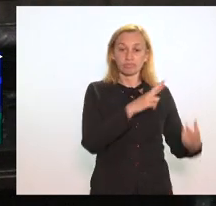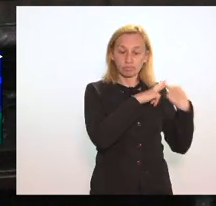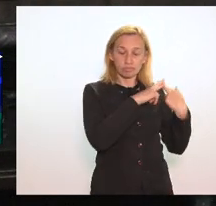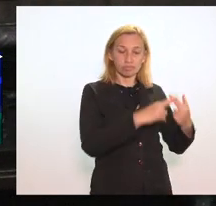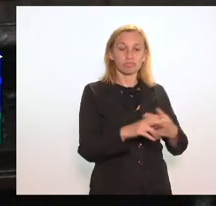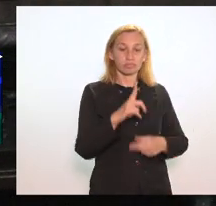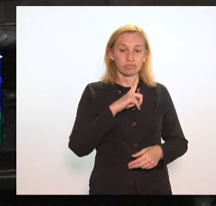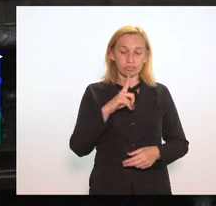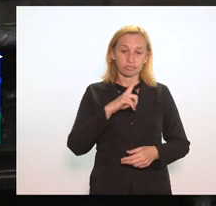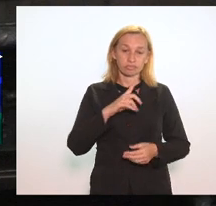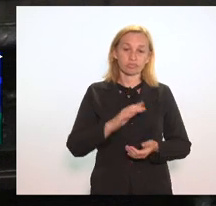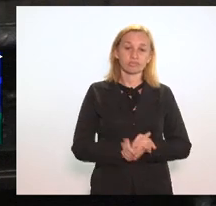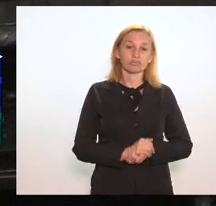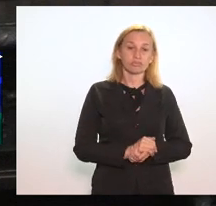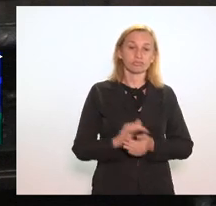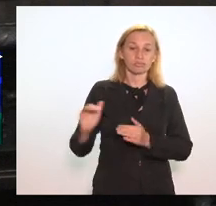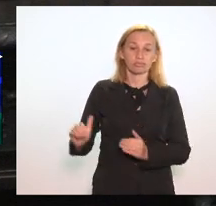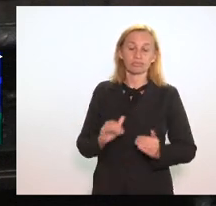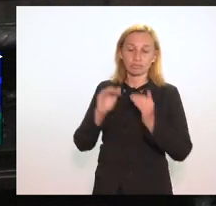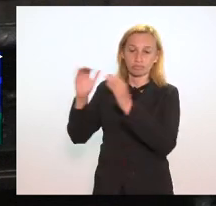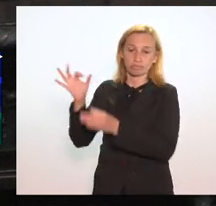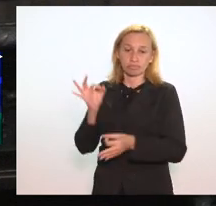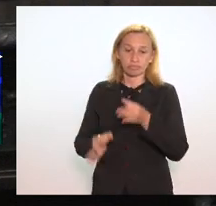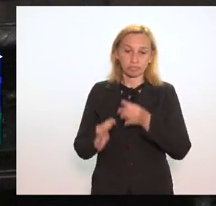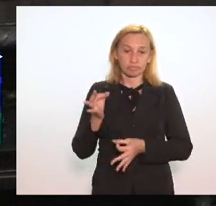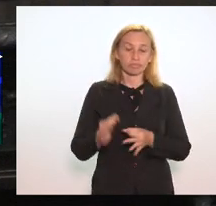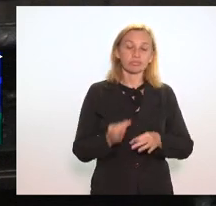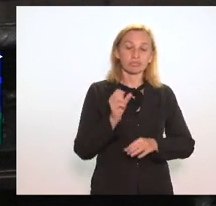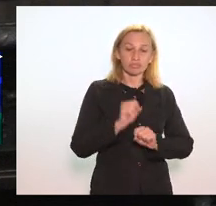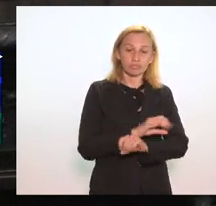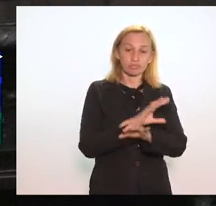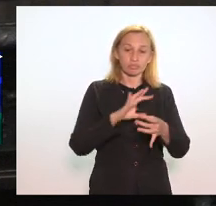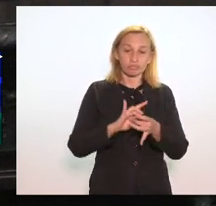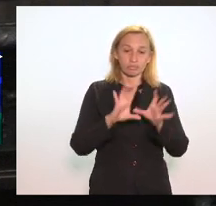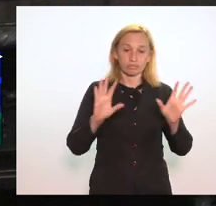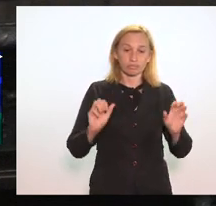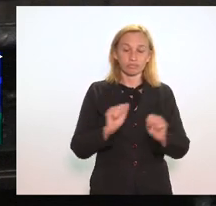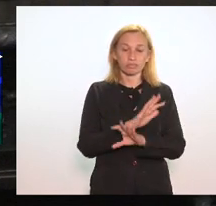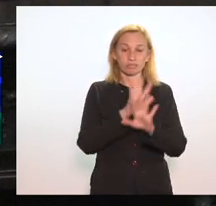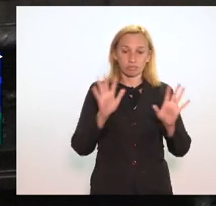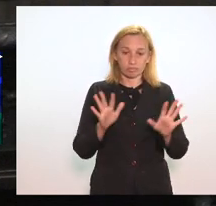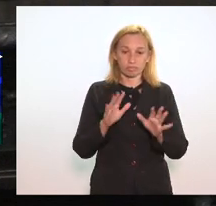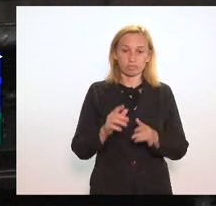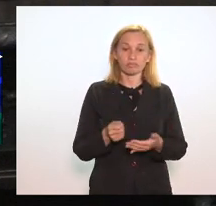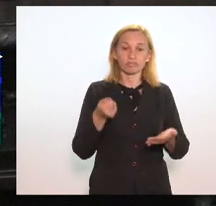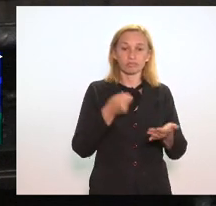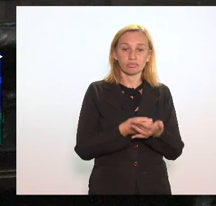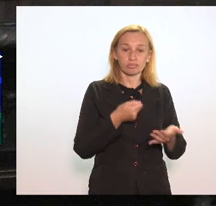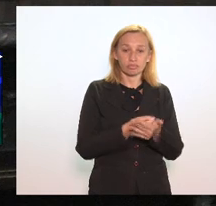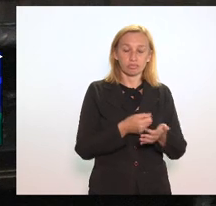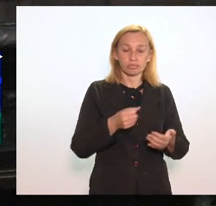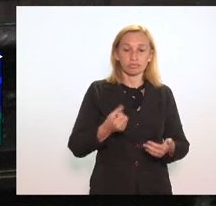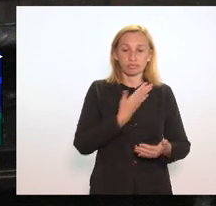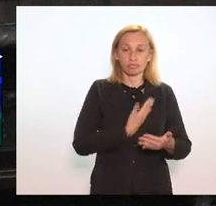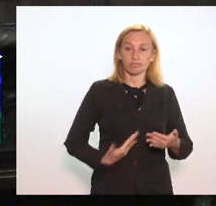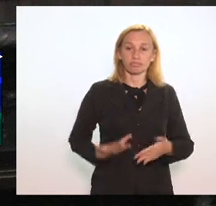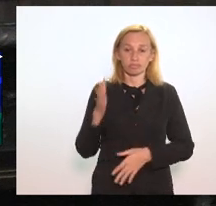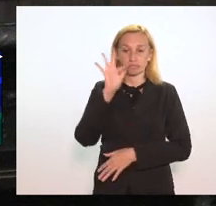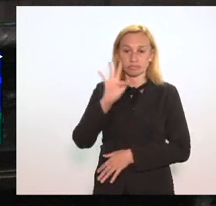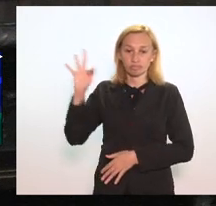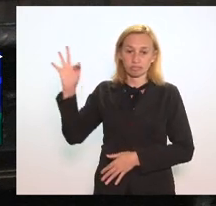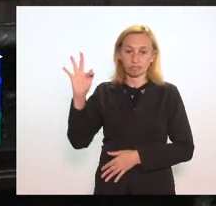do Alexandre Moraes de Abril do ano passado deixa a Clara e a sua obrigatoriedade do governo federal